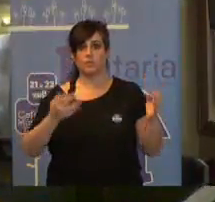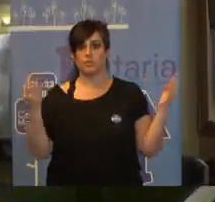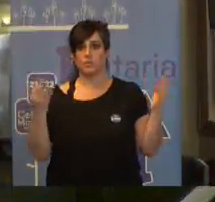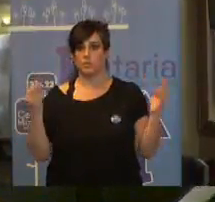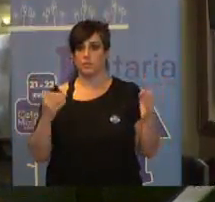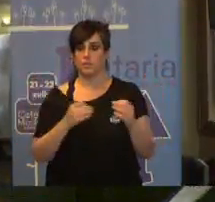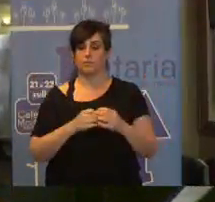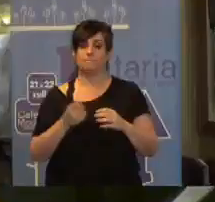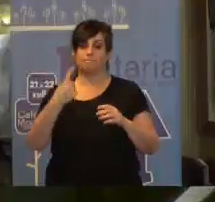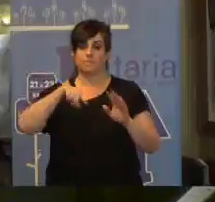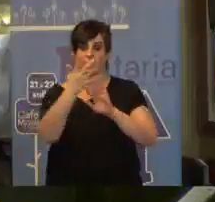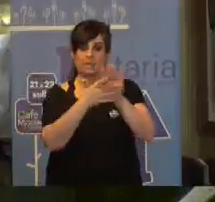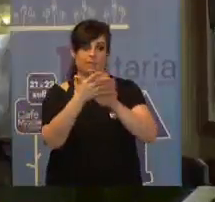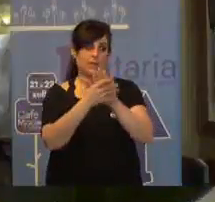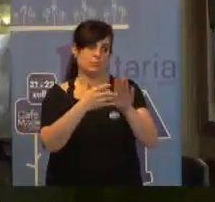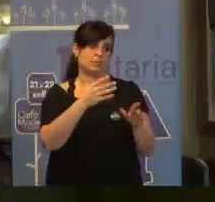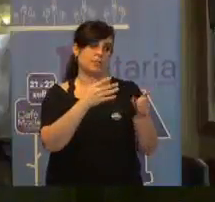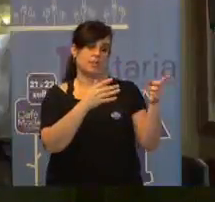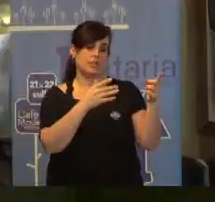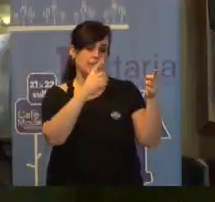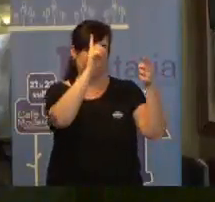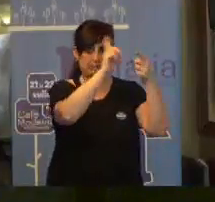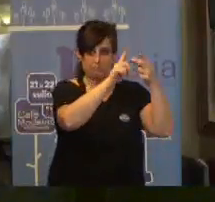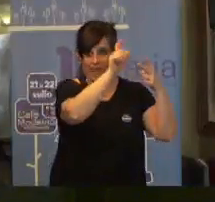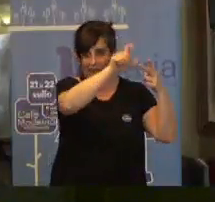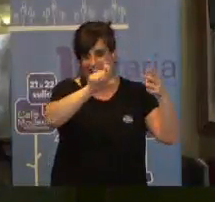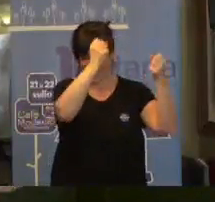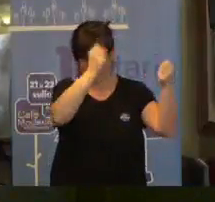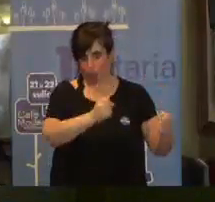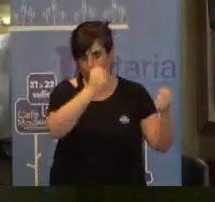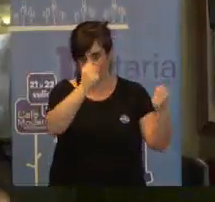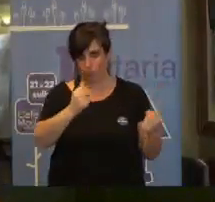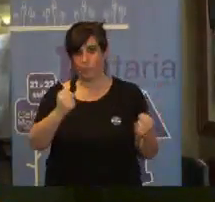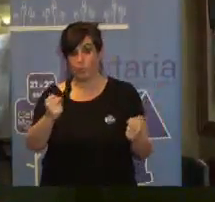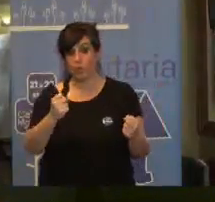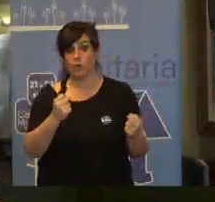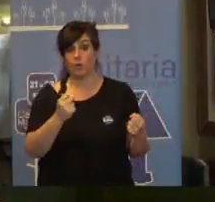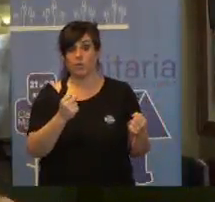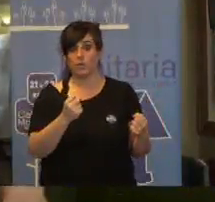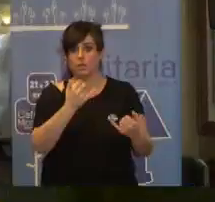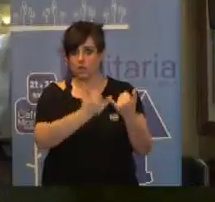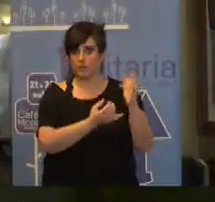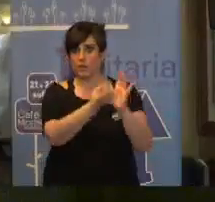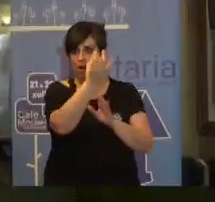César Portela, de Argibay, de Pepa Vázquez, de Fortes Bouzán, de outra xente que vai ir aparecendo, é porque no fondo